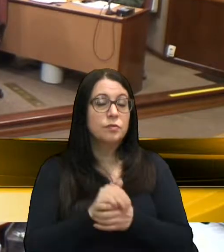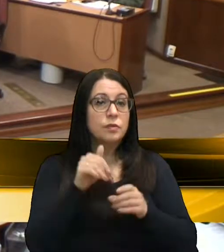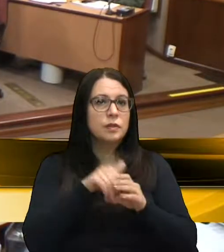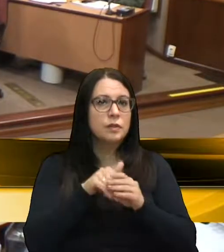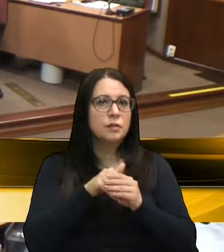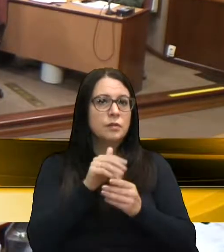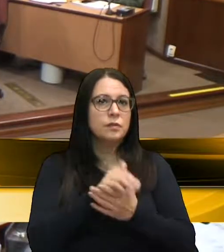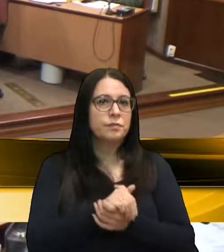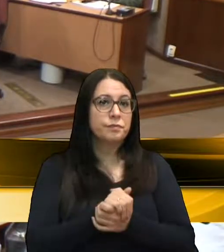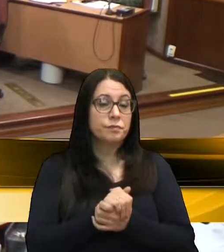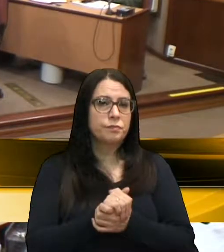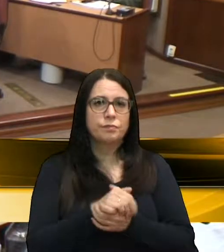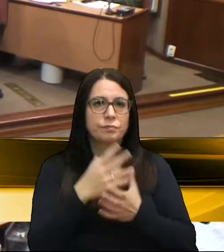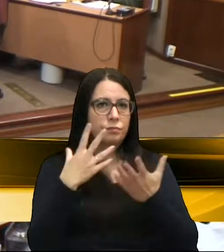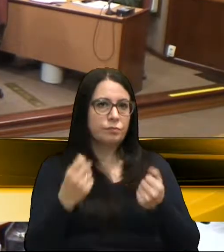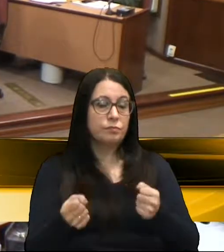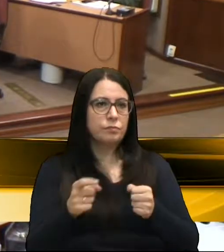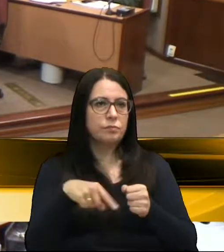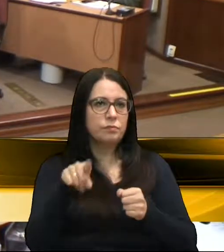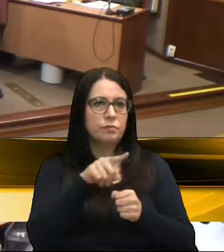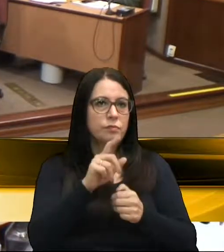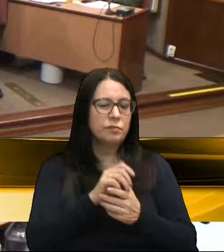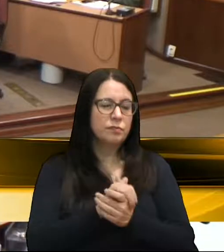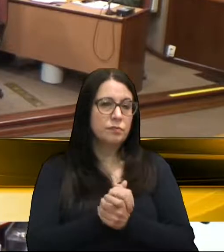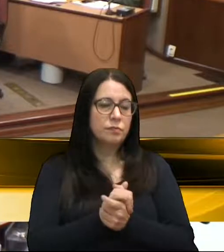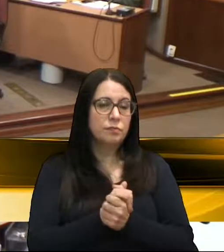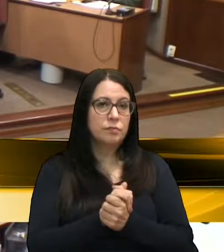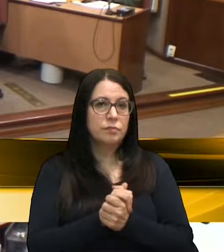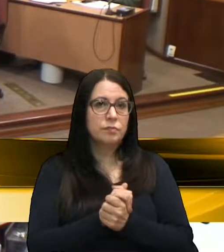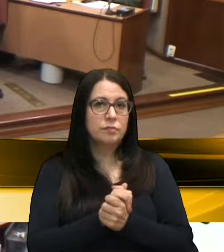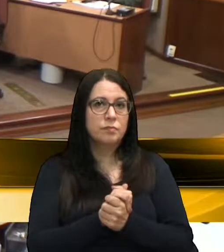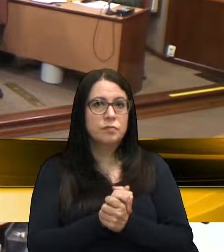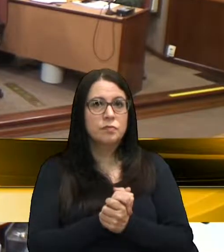Votarei pela derrubada depois desse...